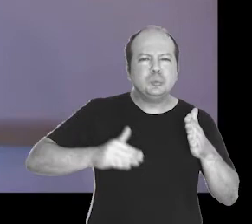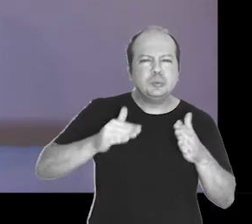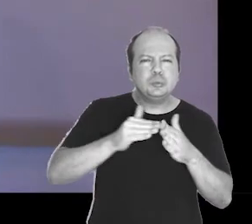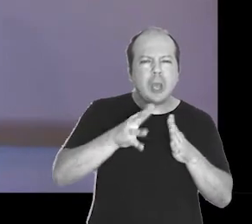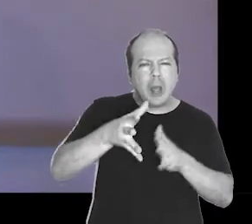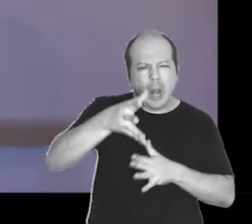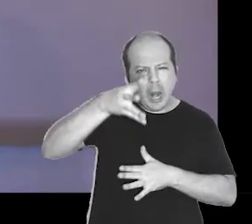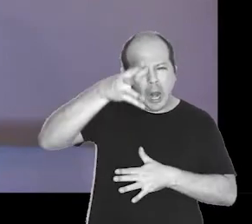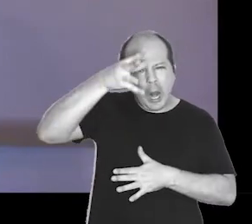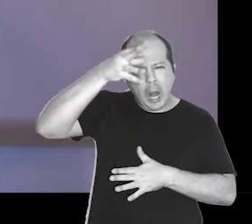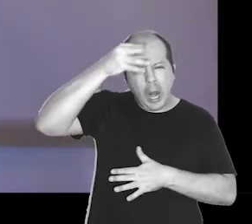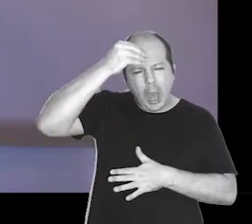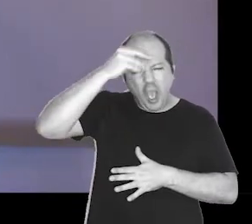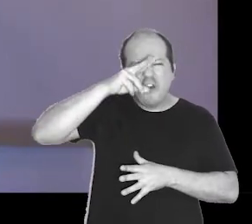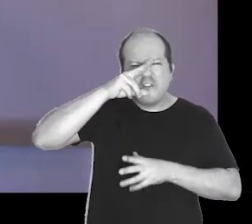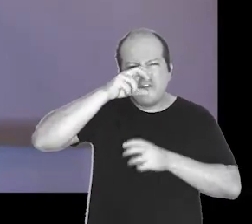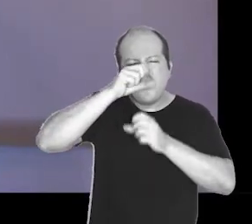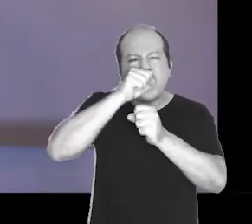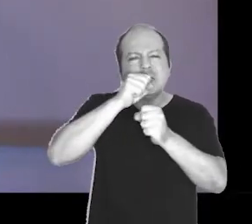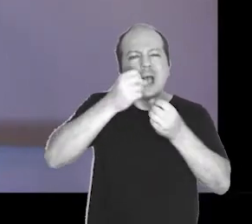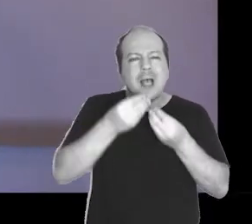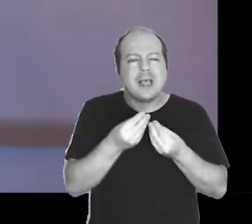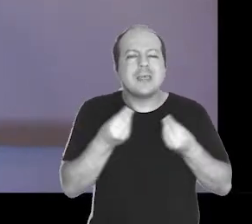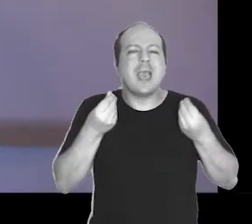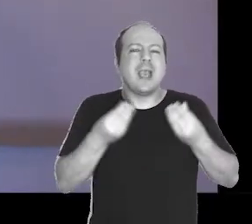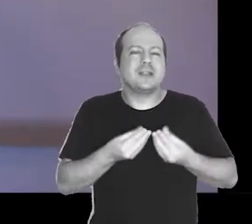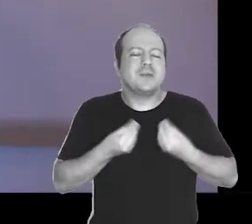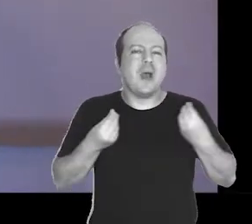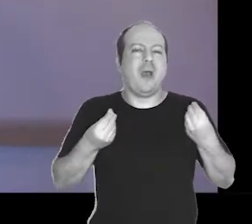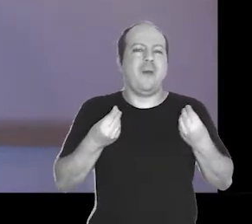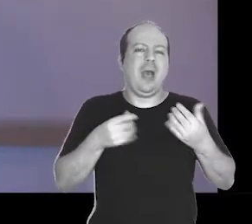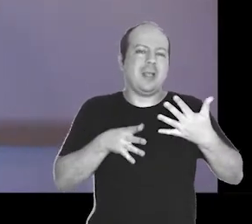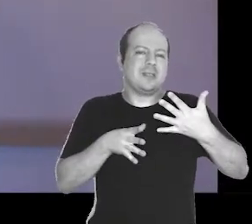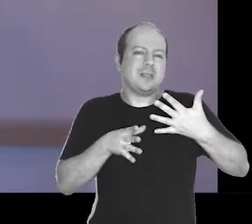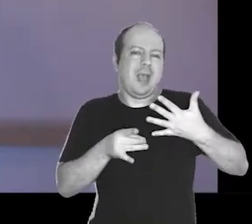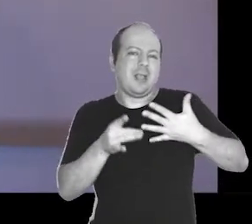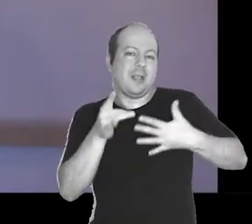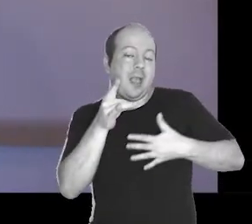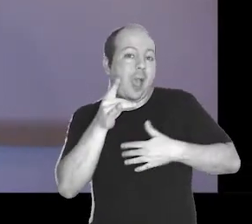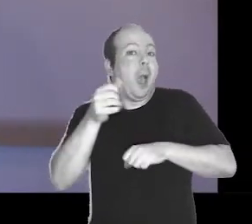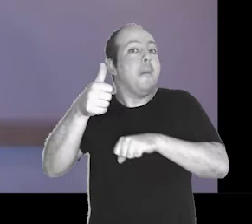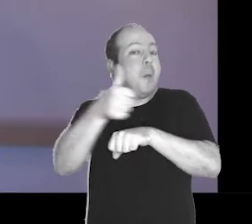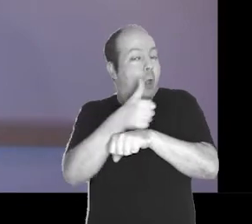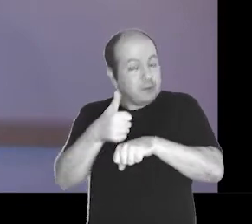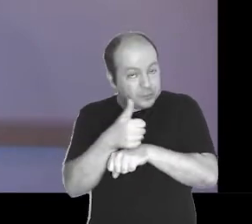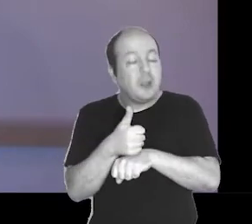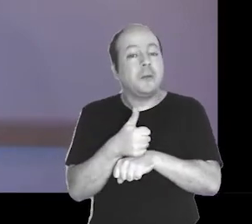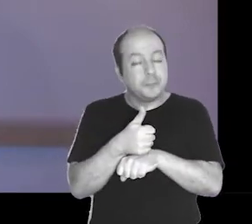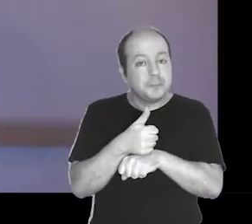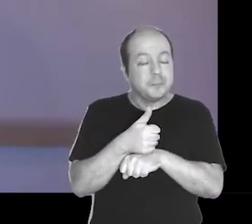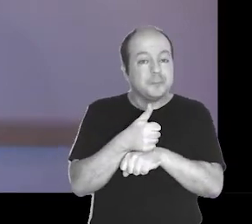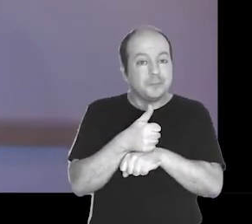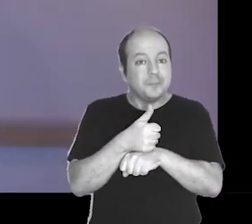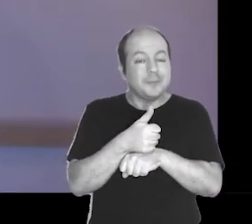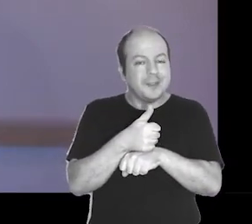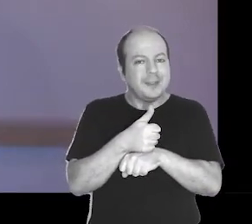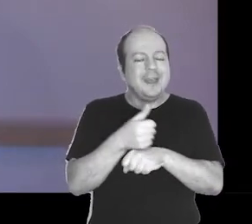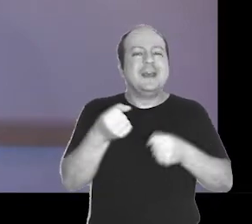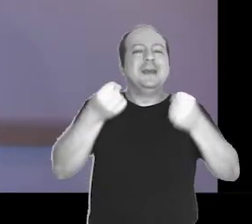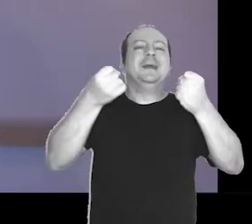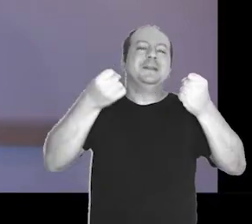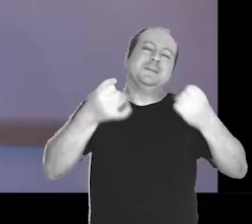de suas forças sexuais para as atividades profissionais. Tudo indica